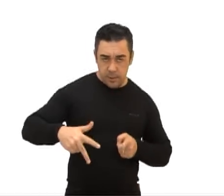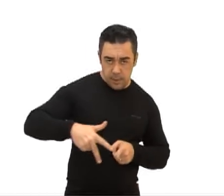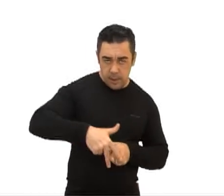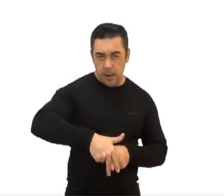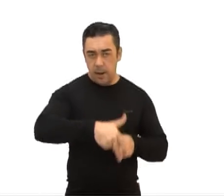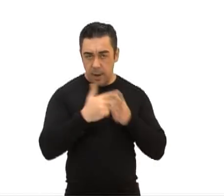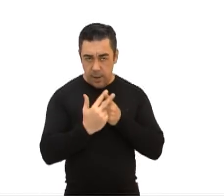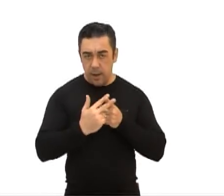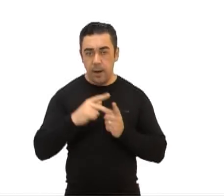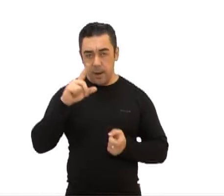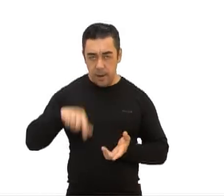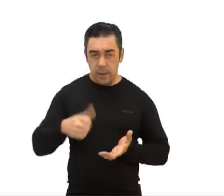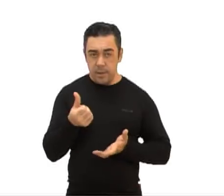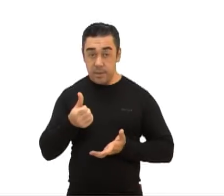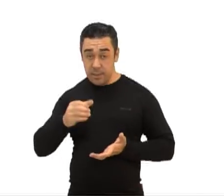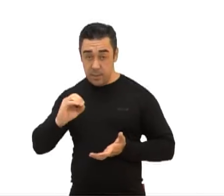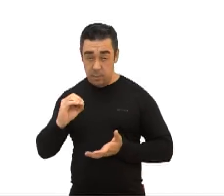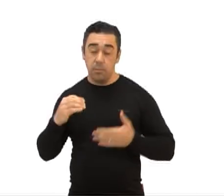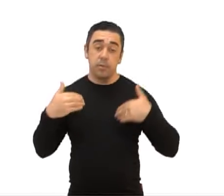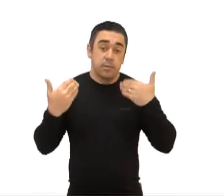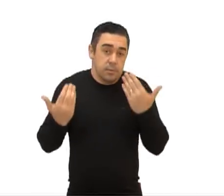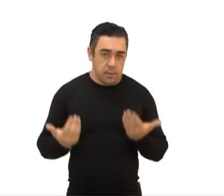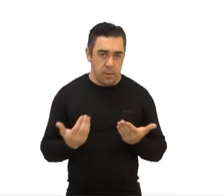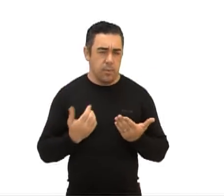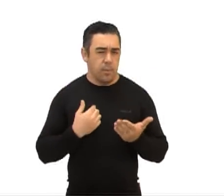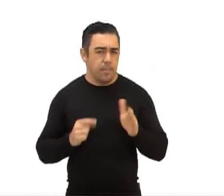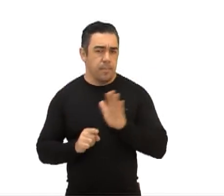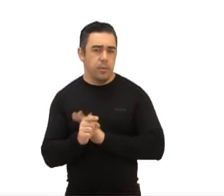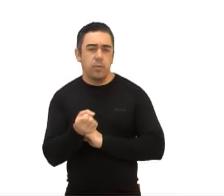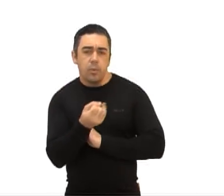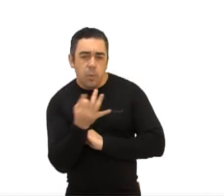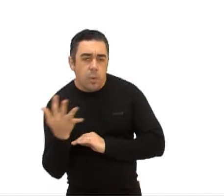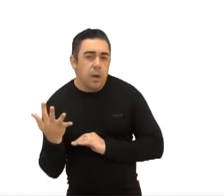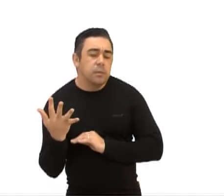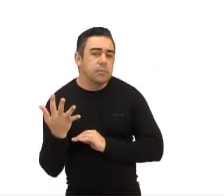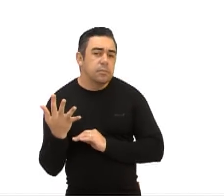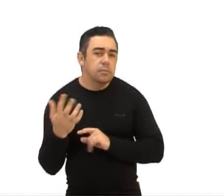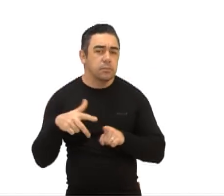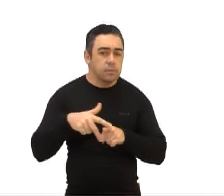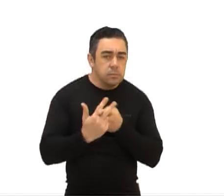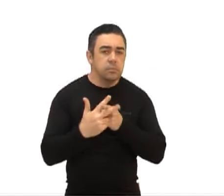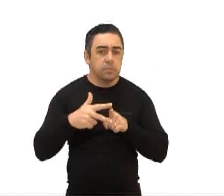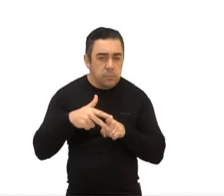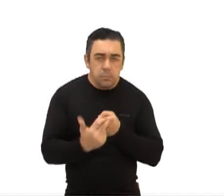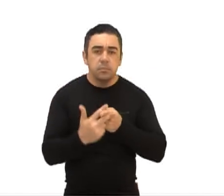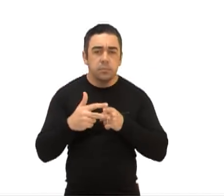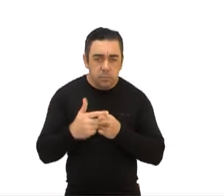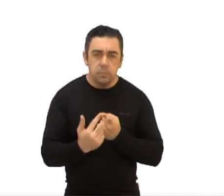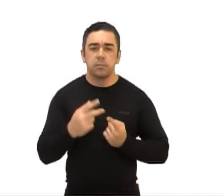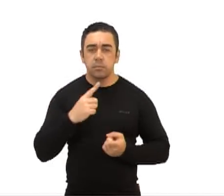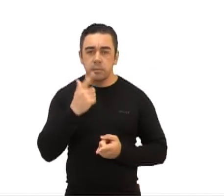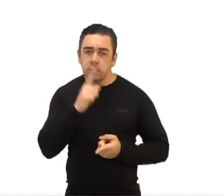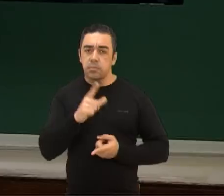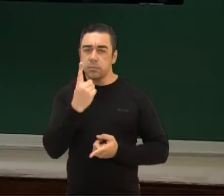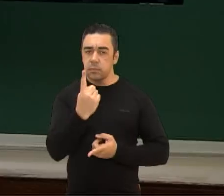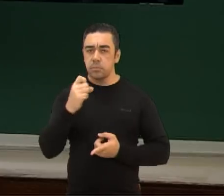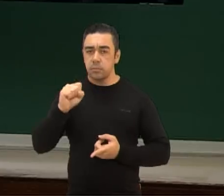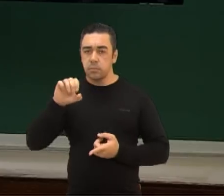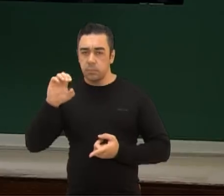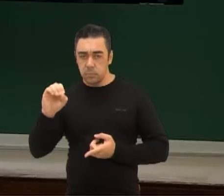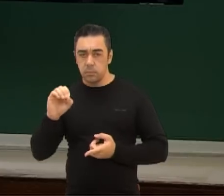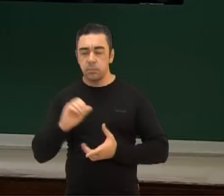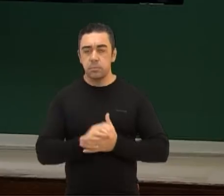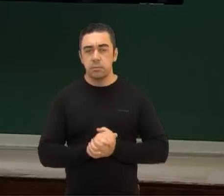gira 60 graus. Então, quantos giros ele tem que dar para chegar em 180? Então, nós temos